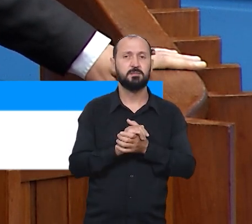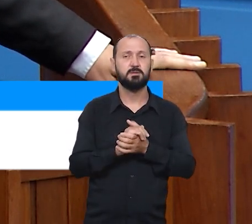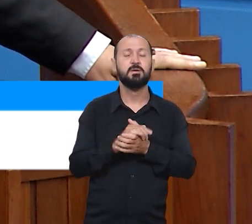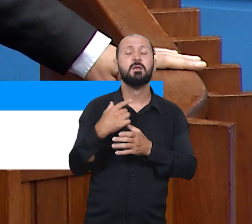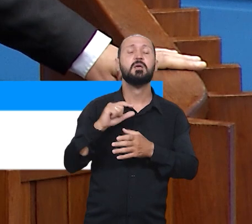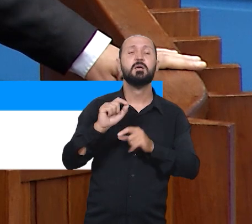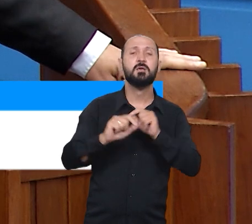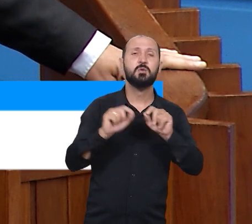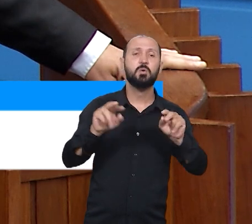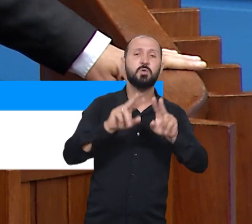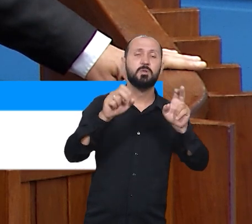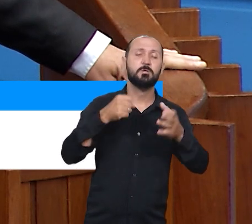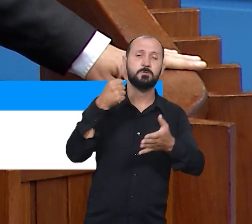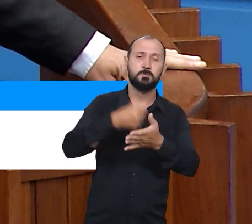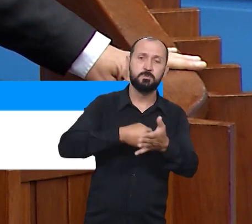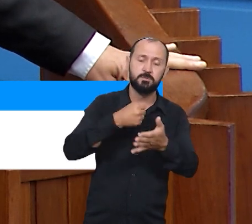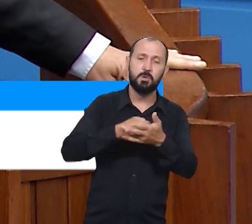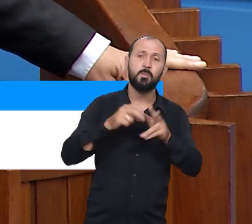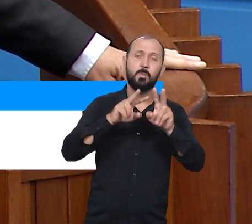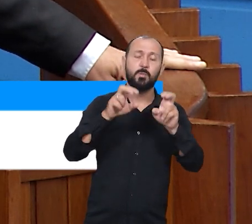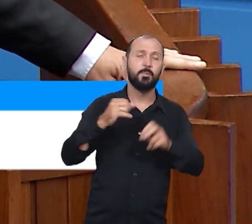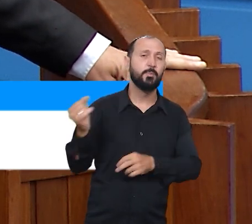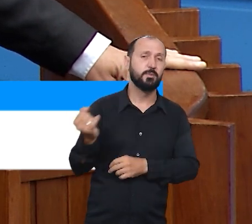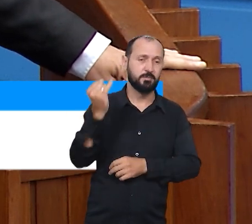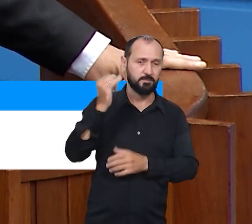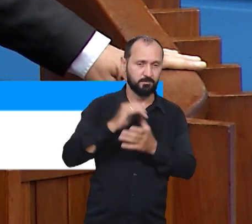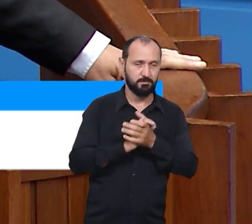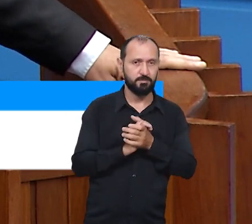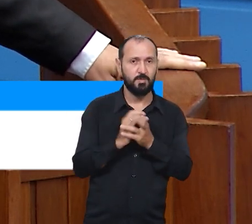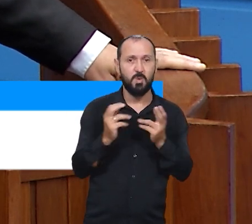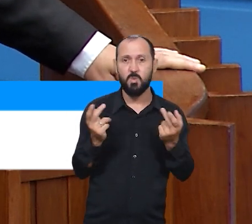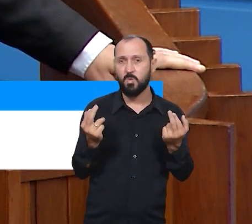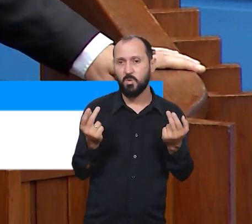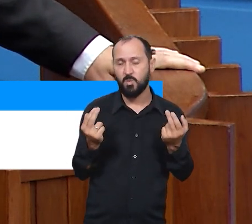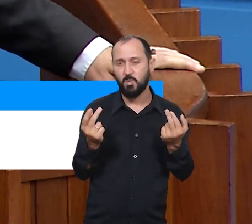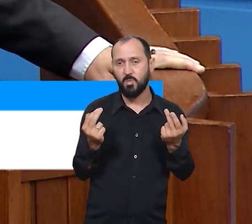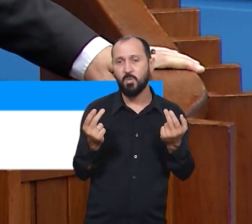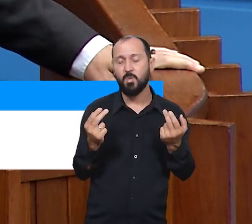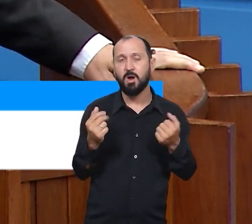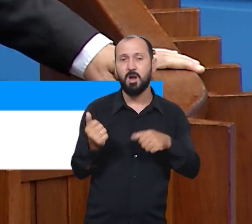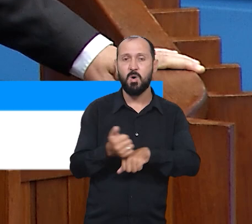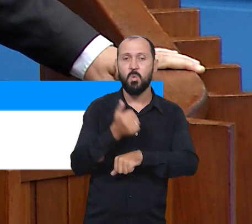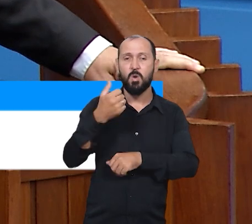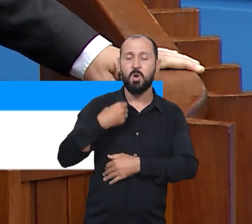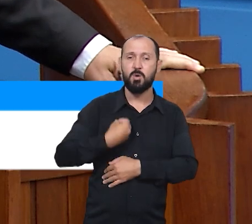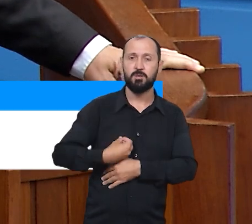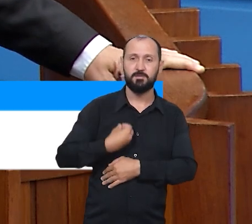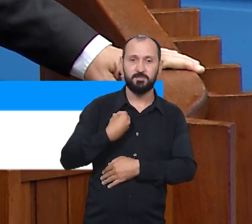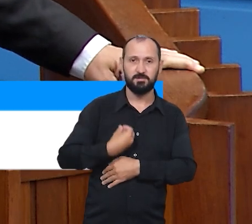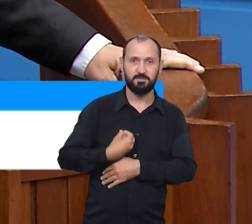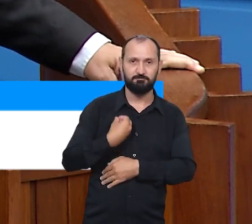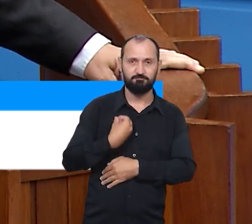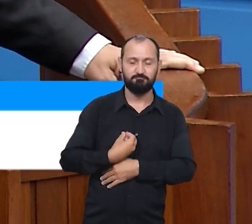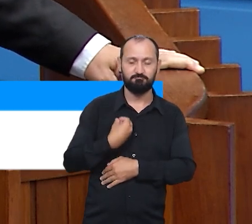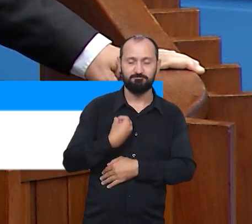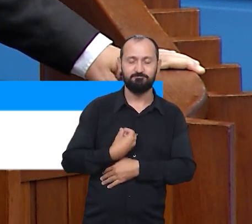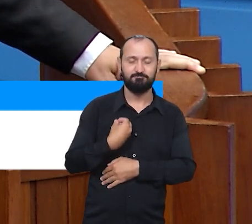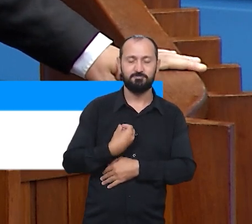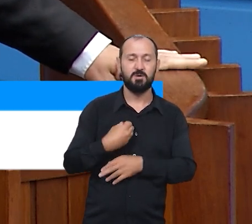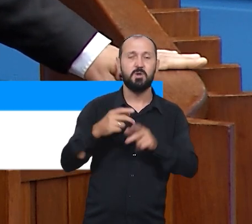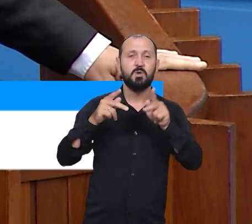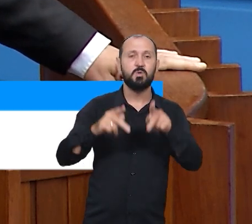e defensor de causas nobres, como a qualidade de vida da